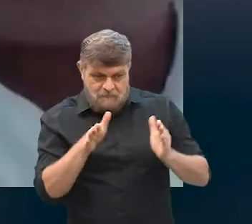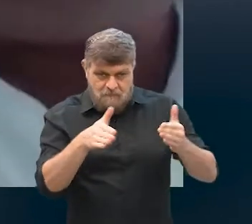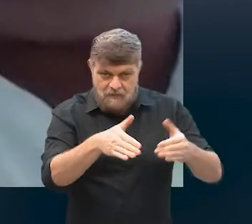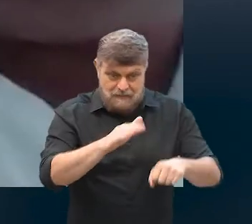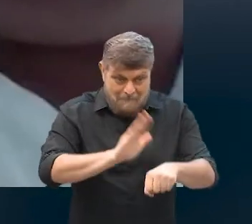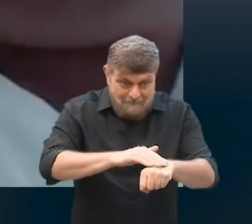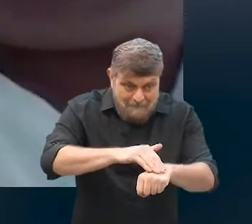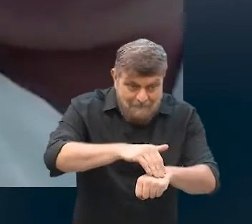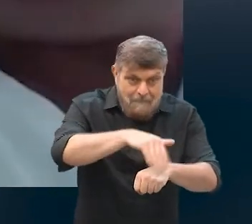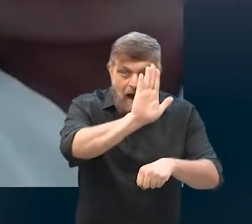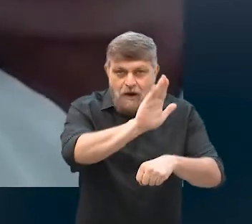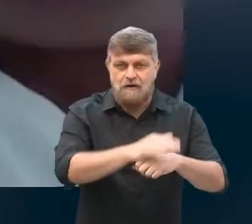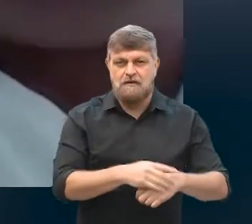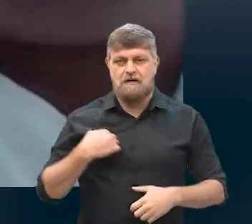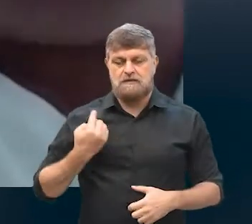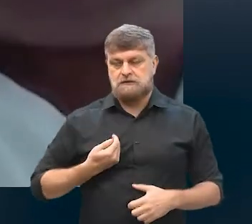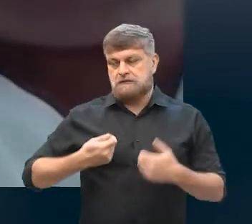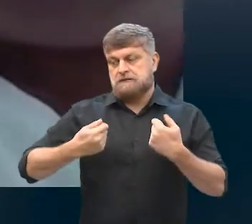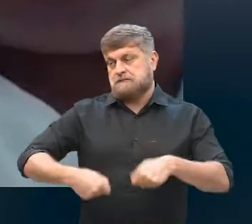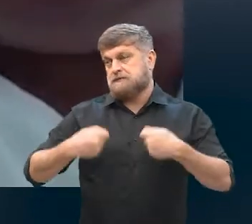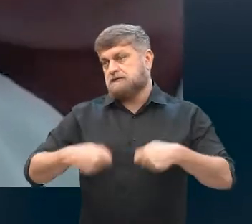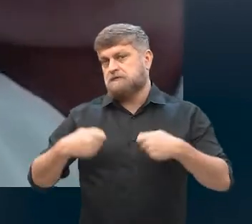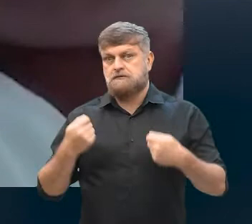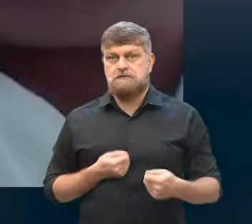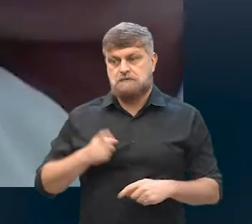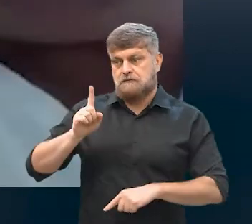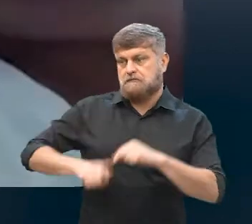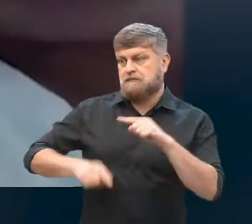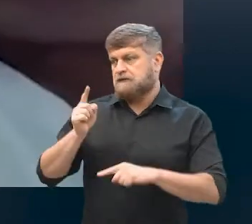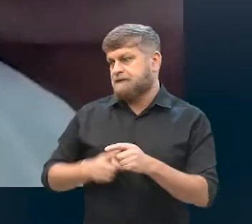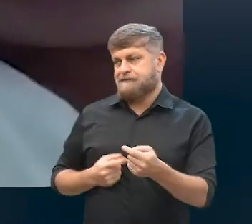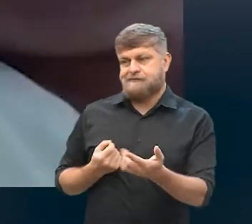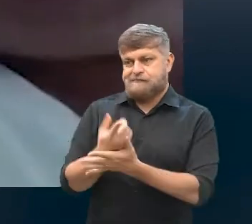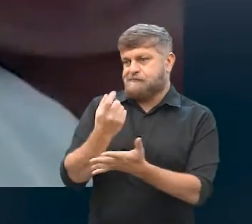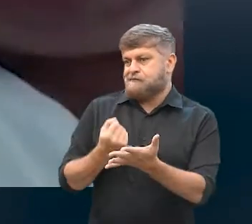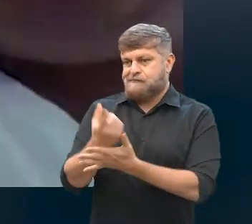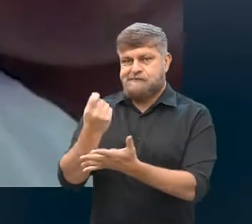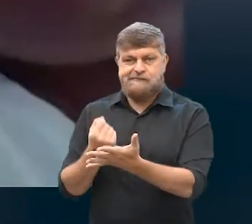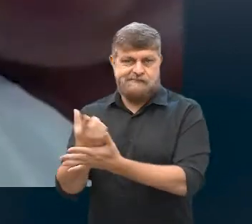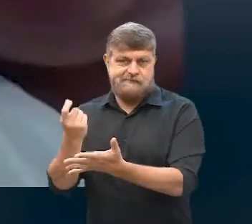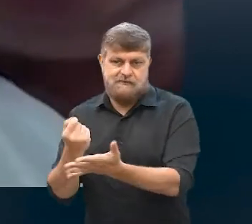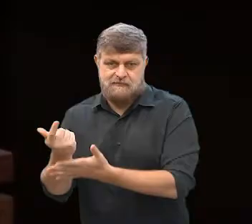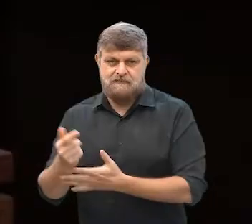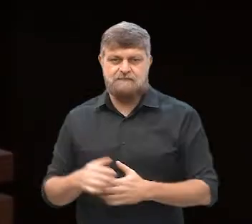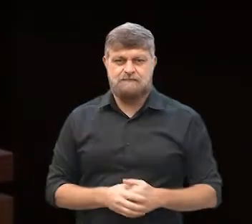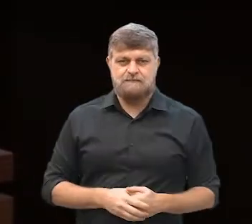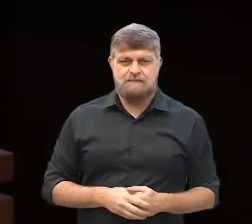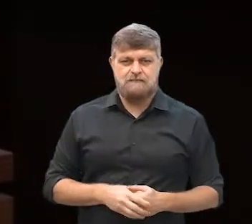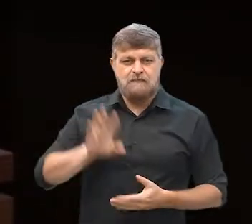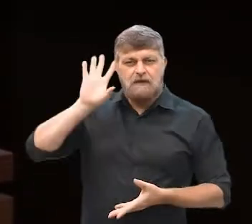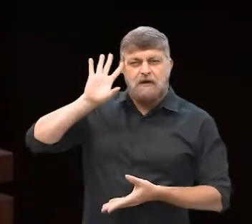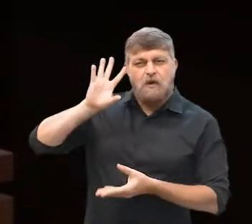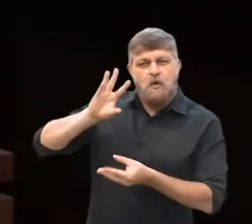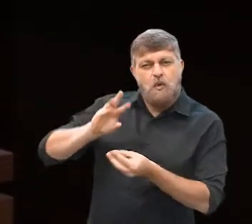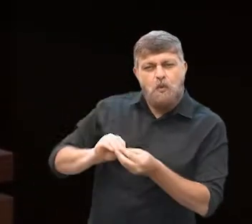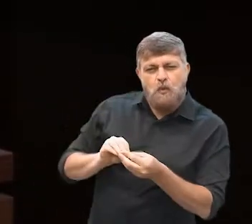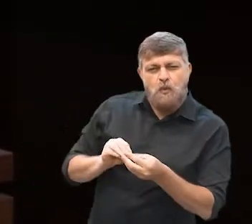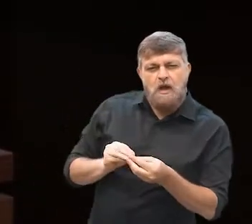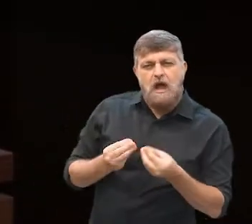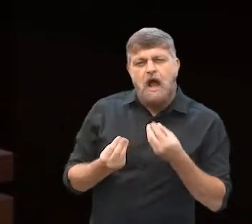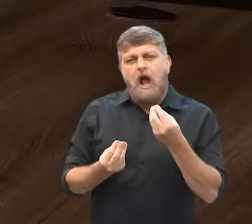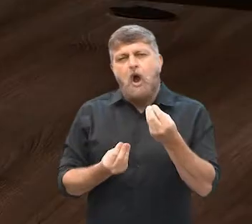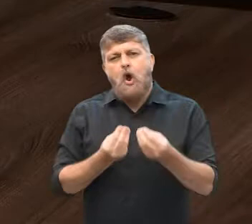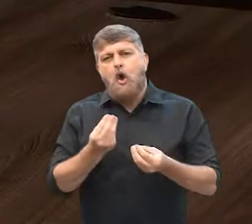maior, a gente se viu obrigado a fazer diferentes investimentos. Para finalizar, como